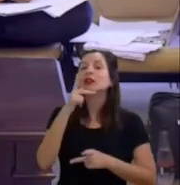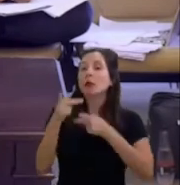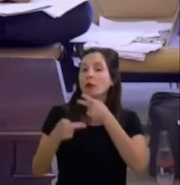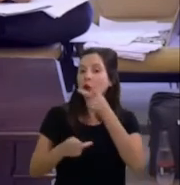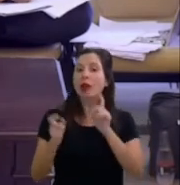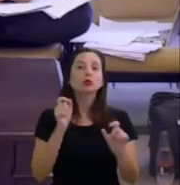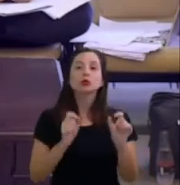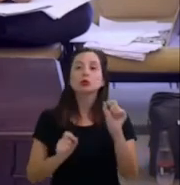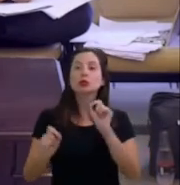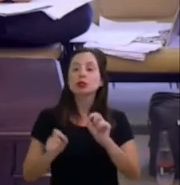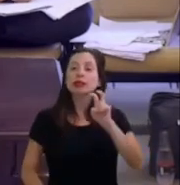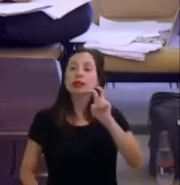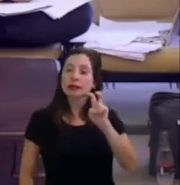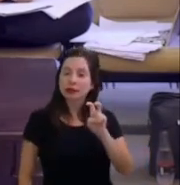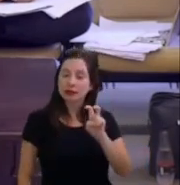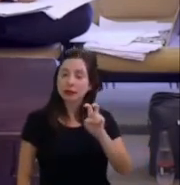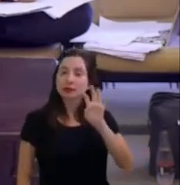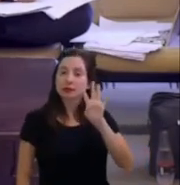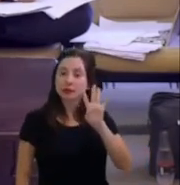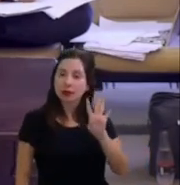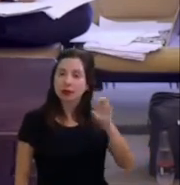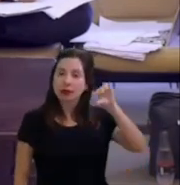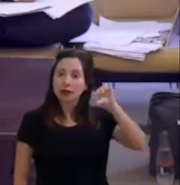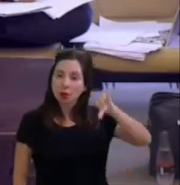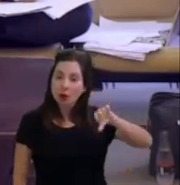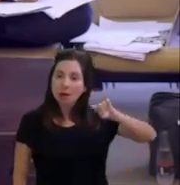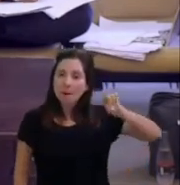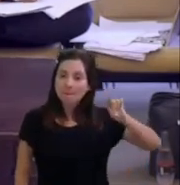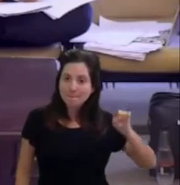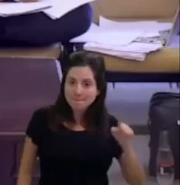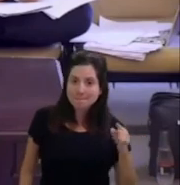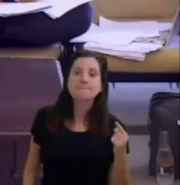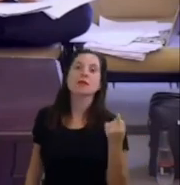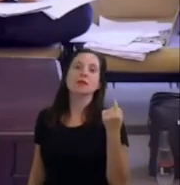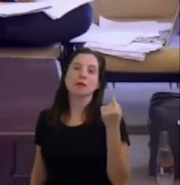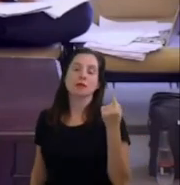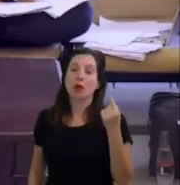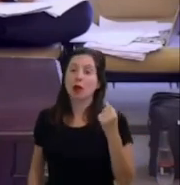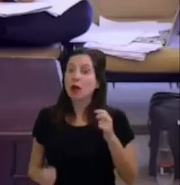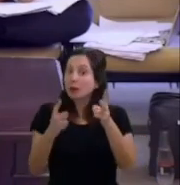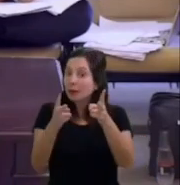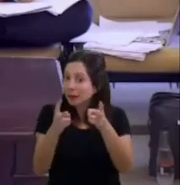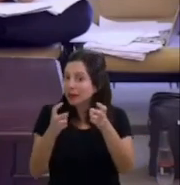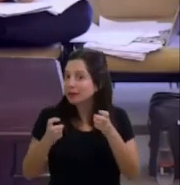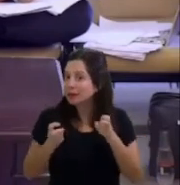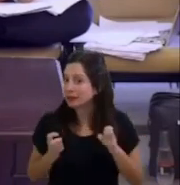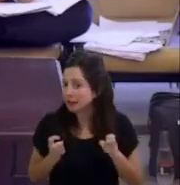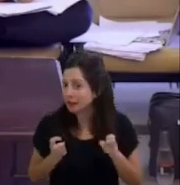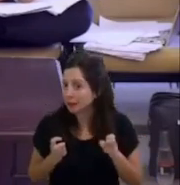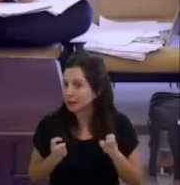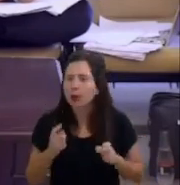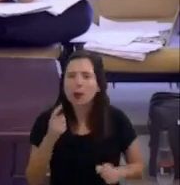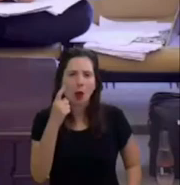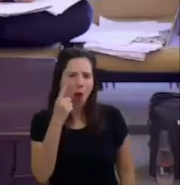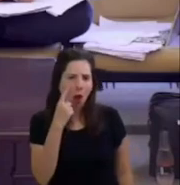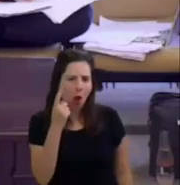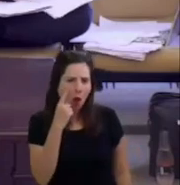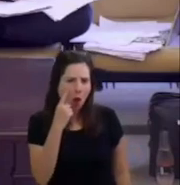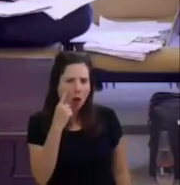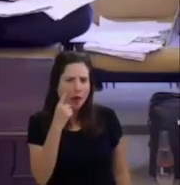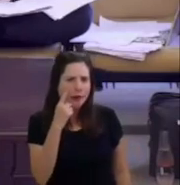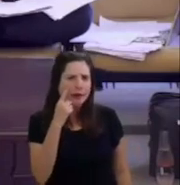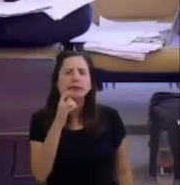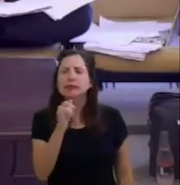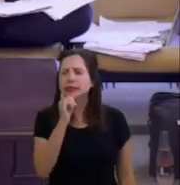de 549.847. O gasto, vejam bem, vamos pegar o pior cenário para